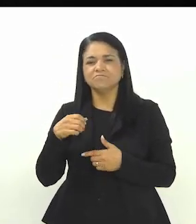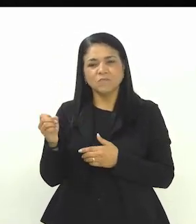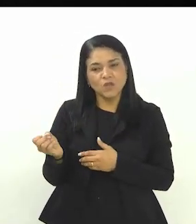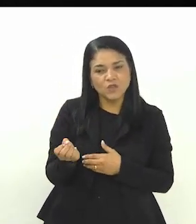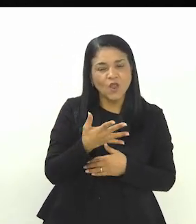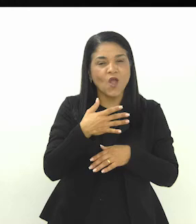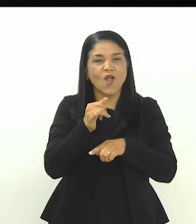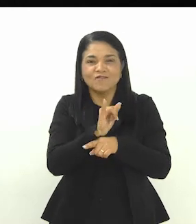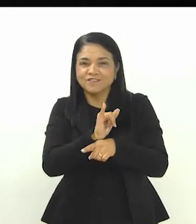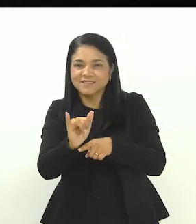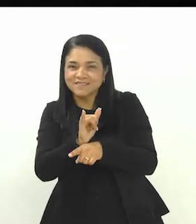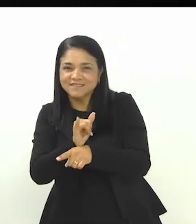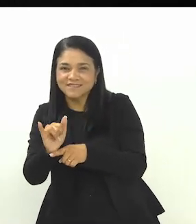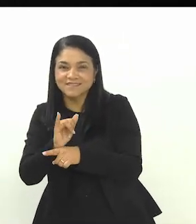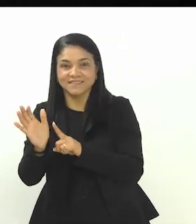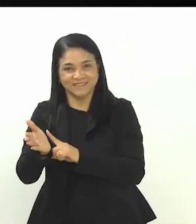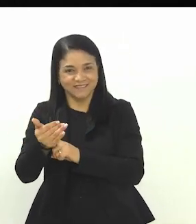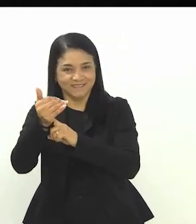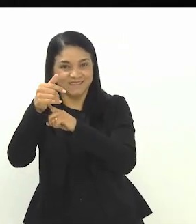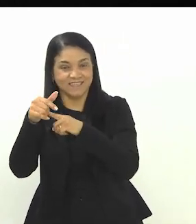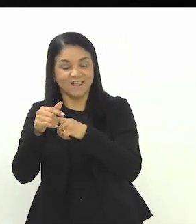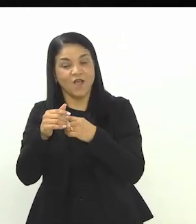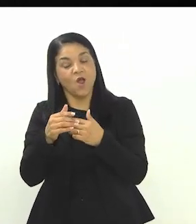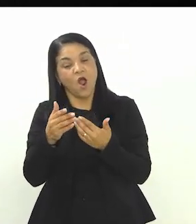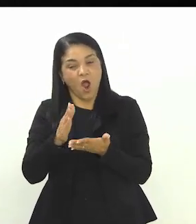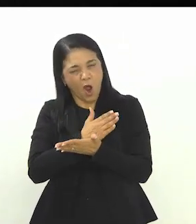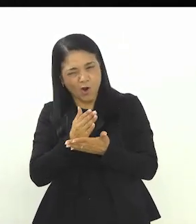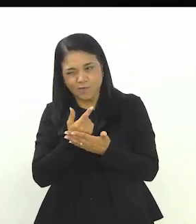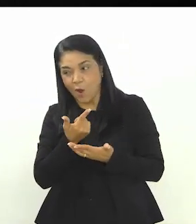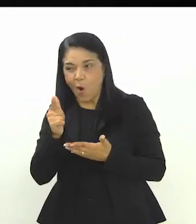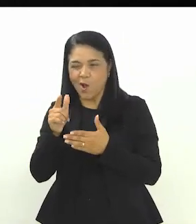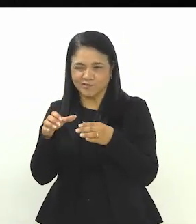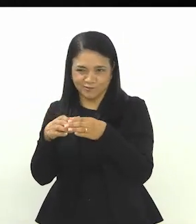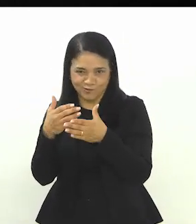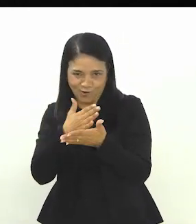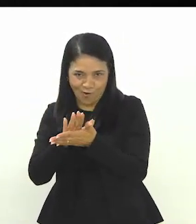uma novidade. Algumas ele levava para outras escolas.